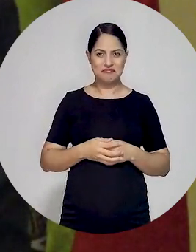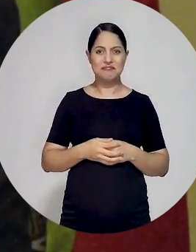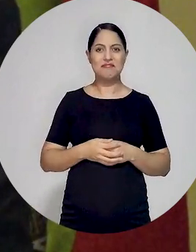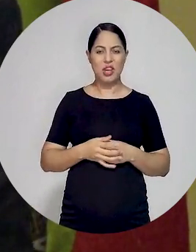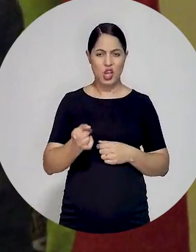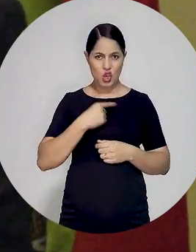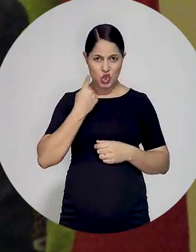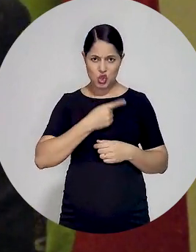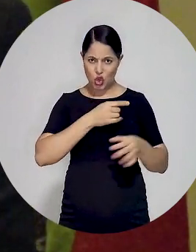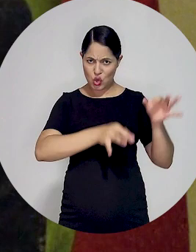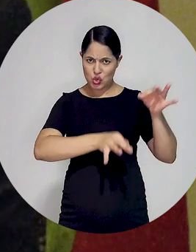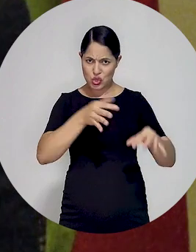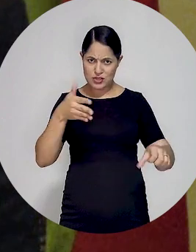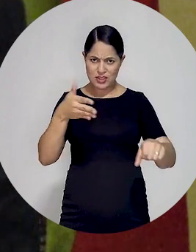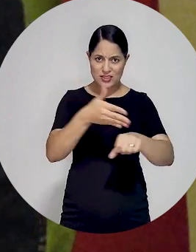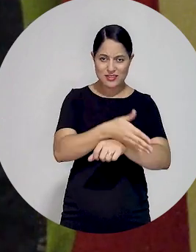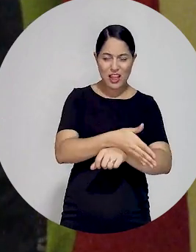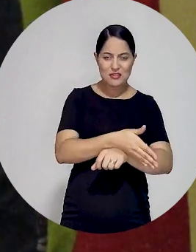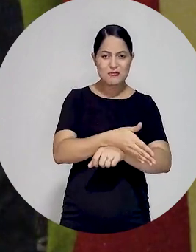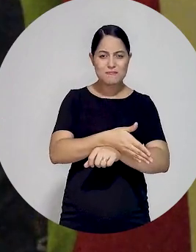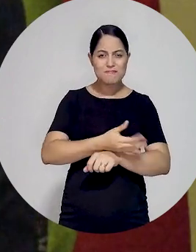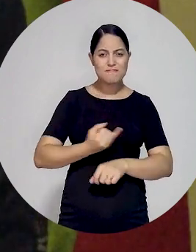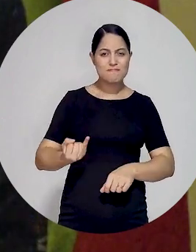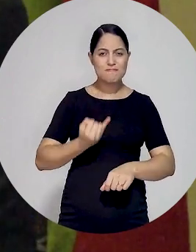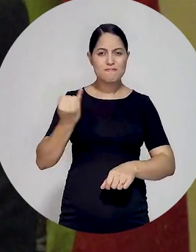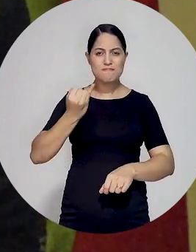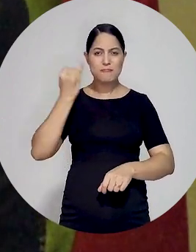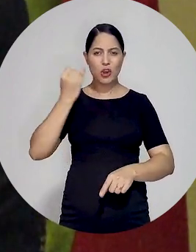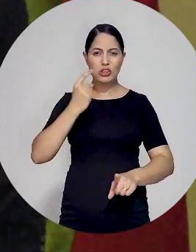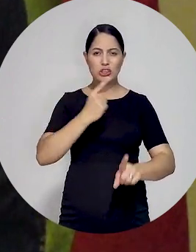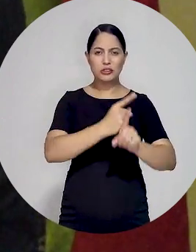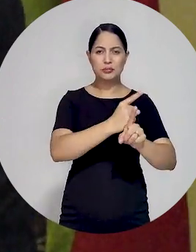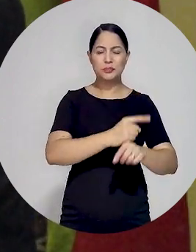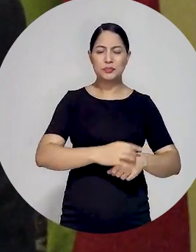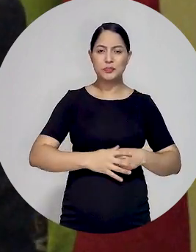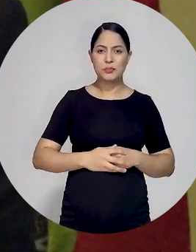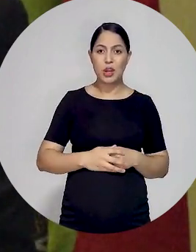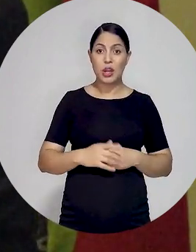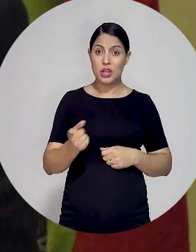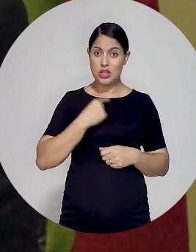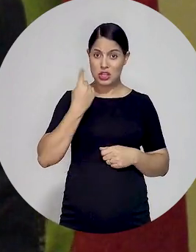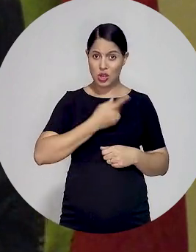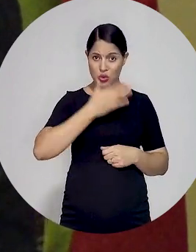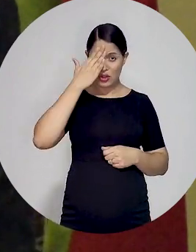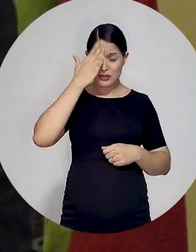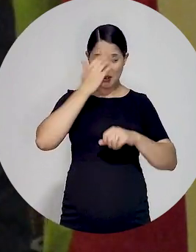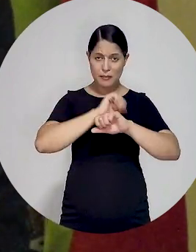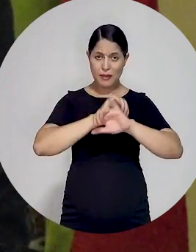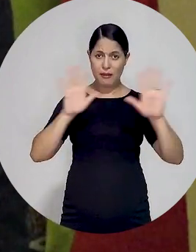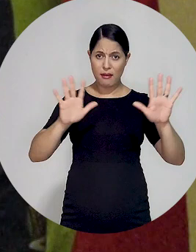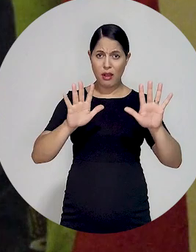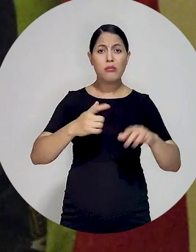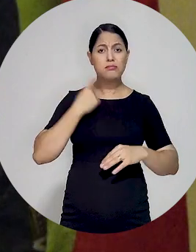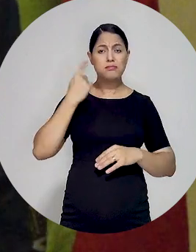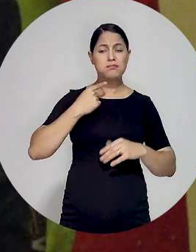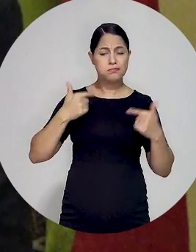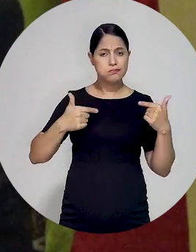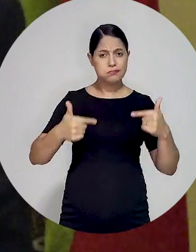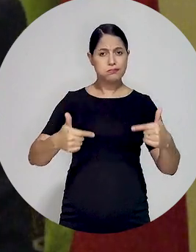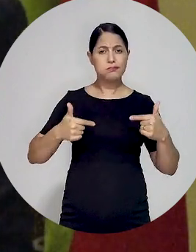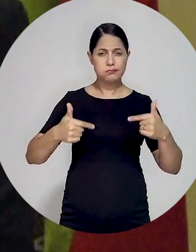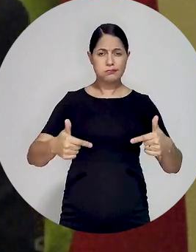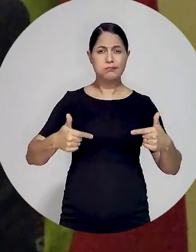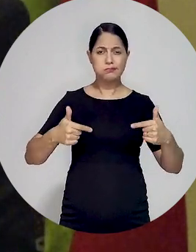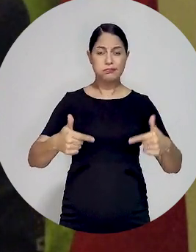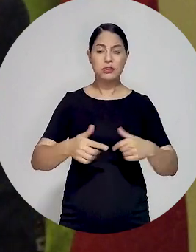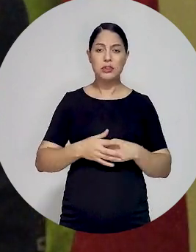a busca para encurtar o caminho do acesso à justiça. E saibam, estamos transformando a realidade da advocacia. Atuamos